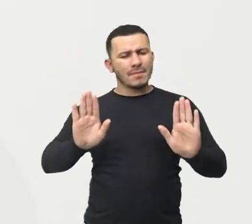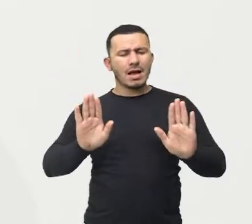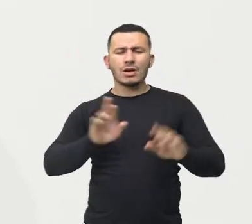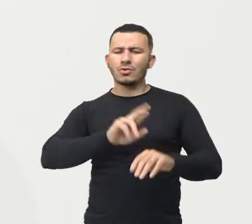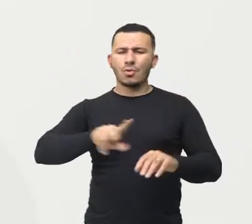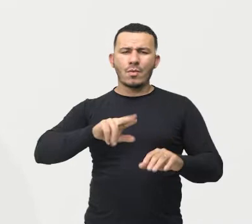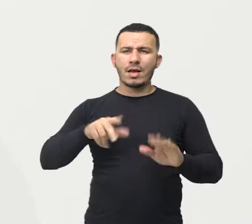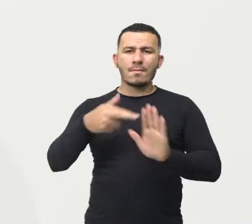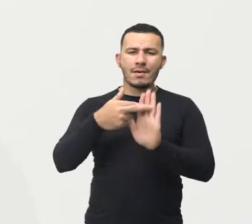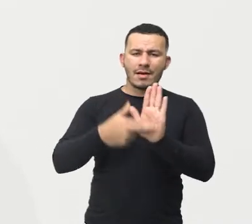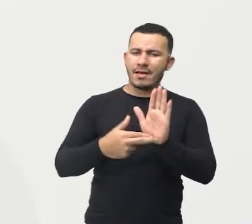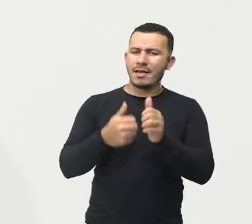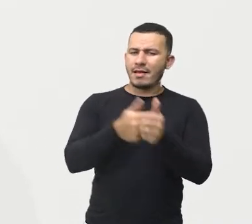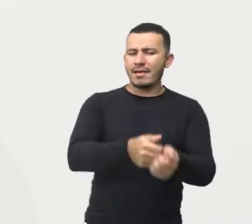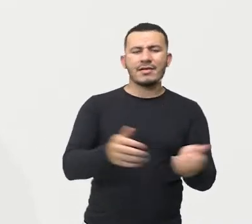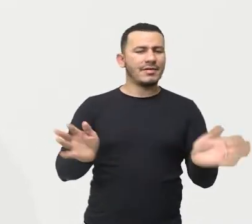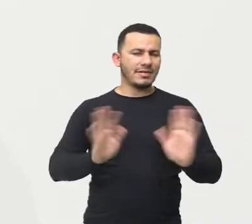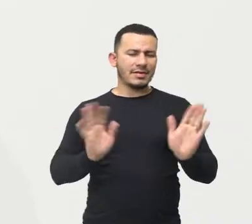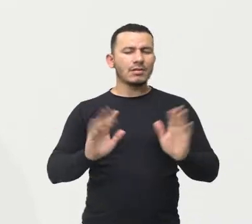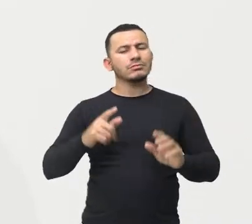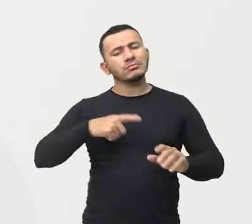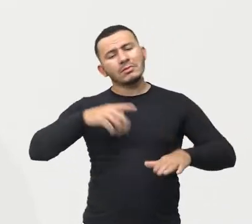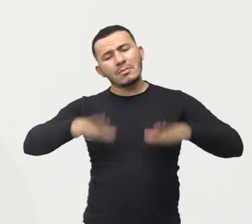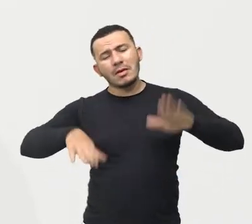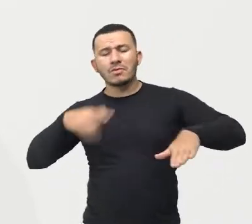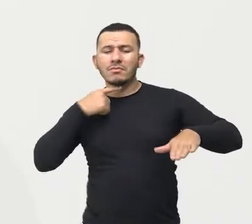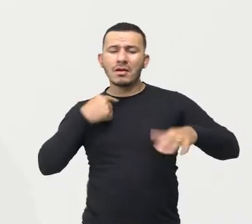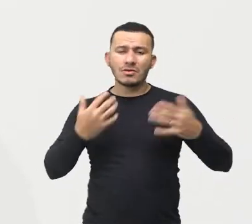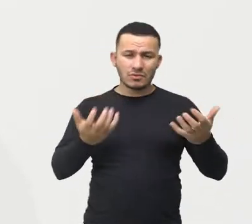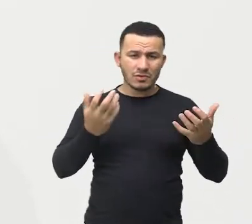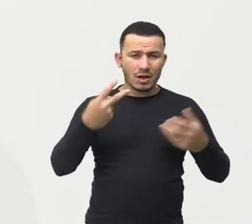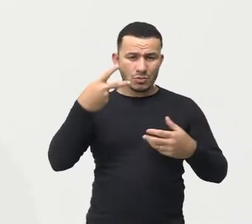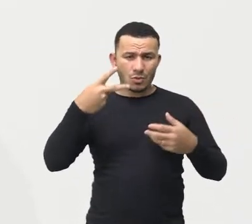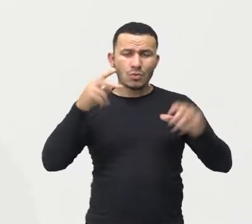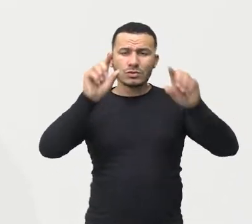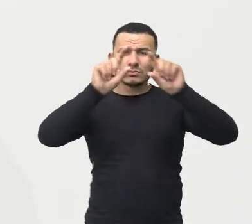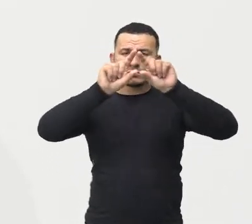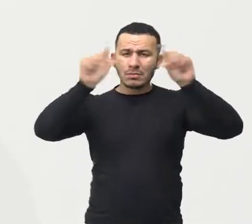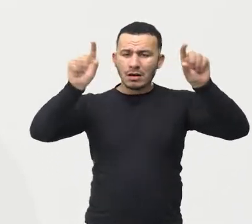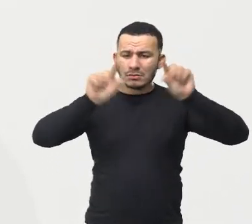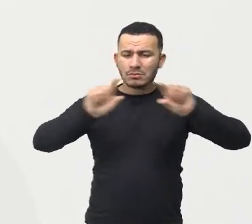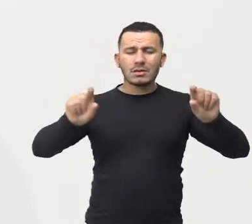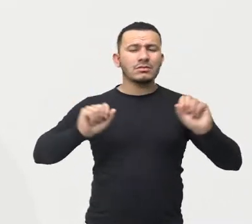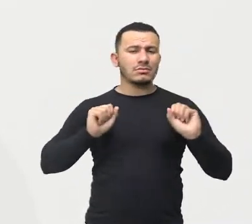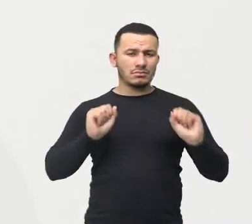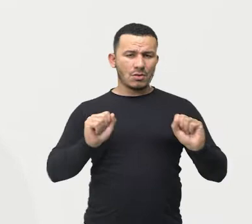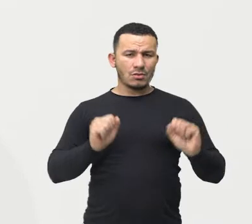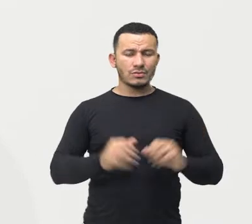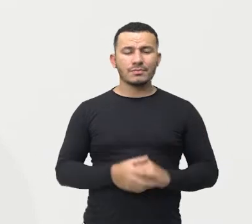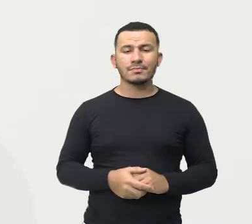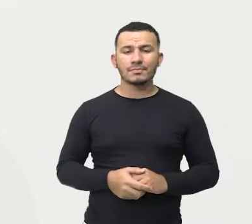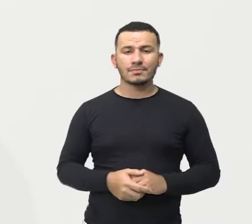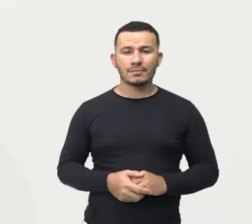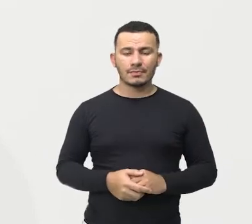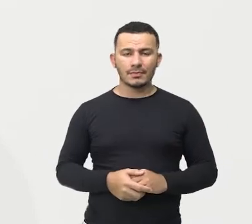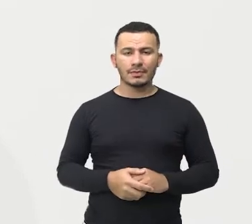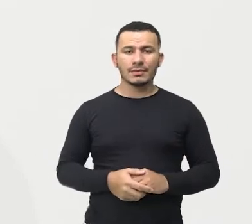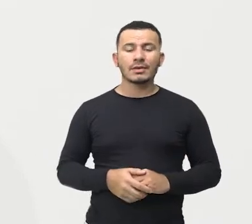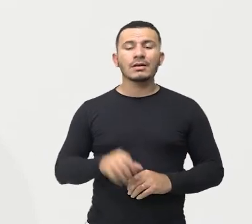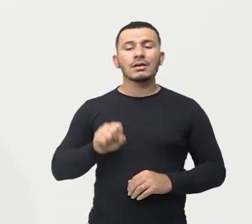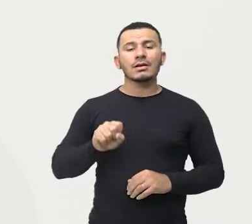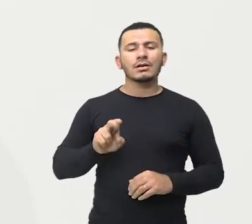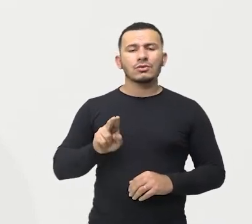é um padrão. Alguns podem apresentar, outras não, certo? Temos também o subtítulo.